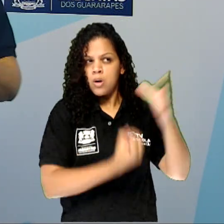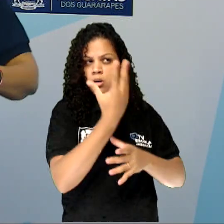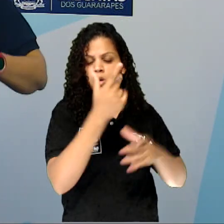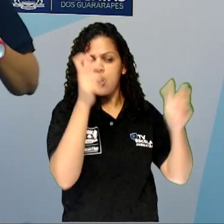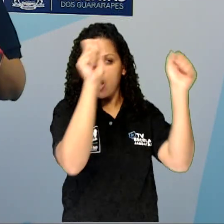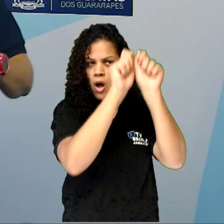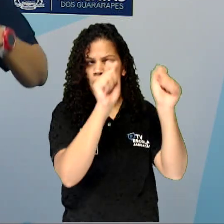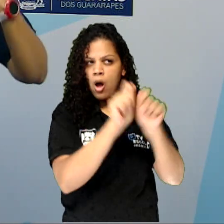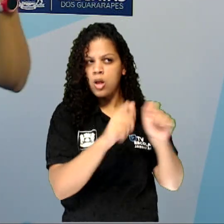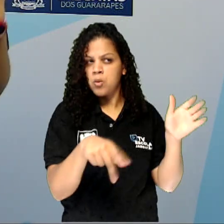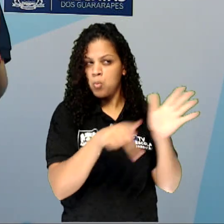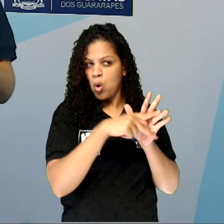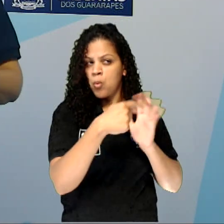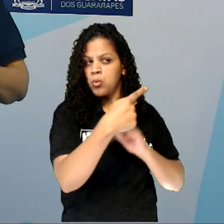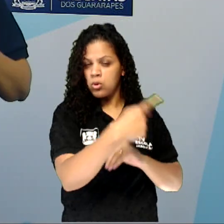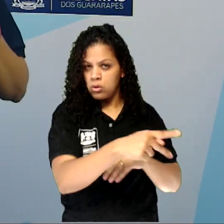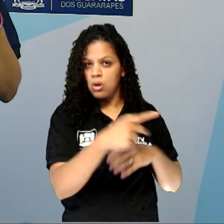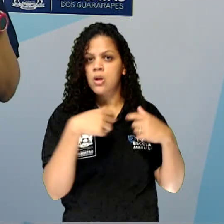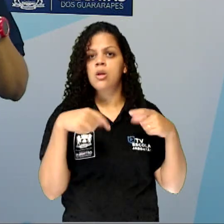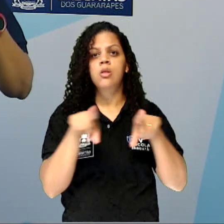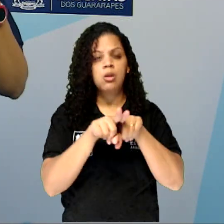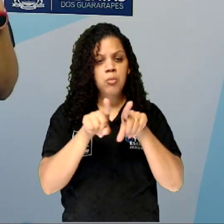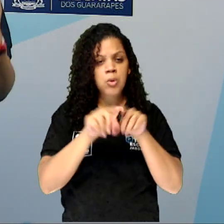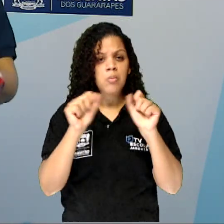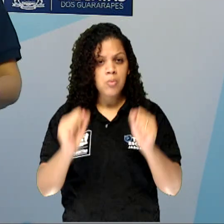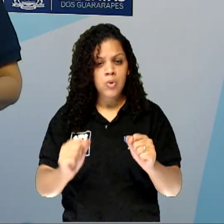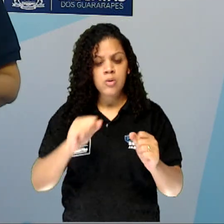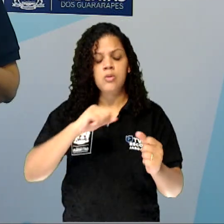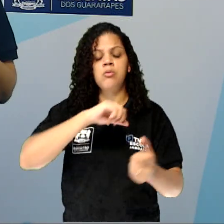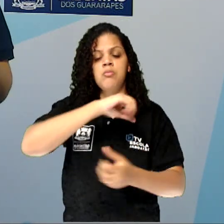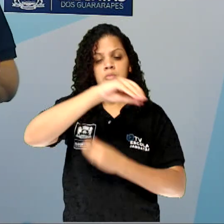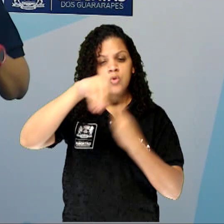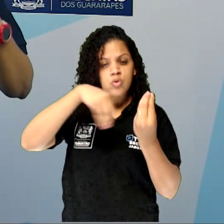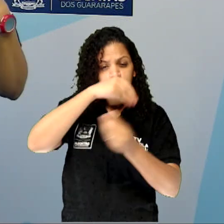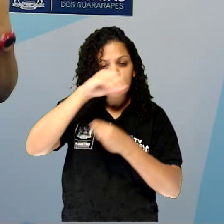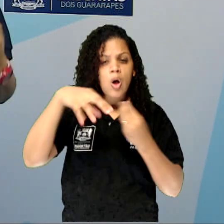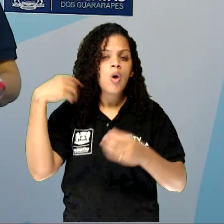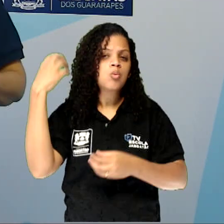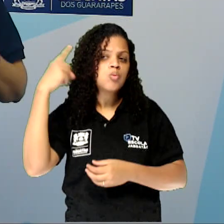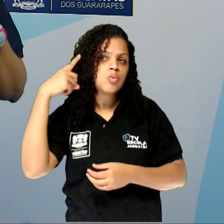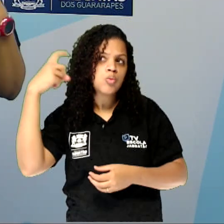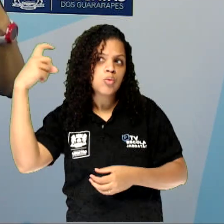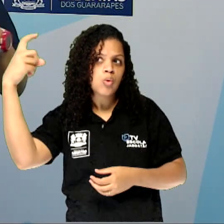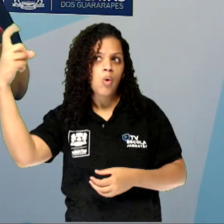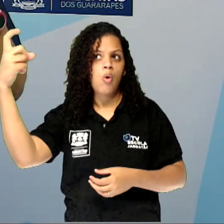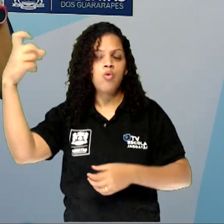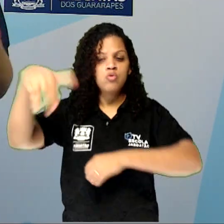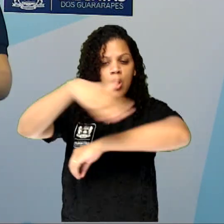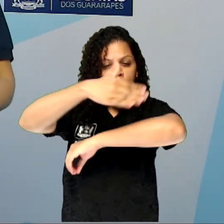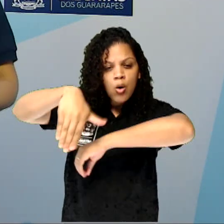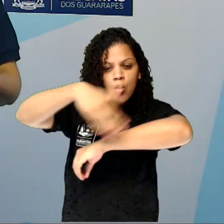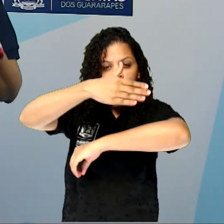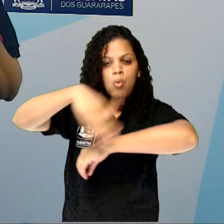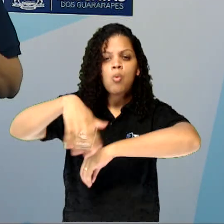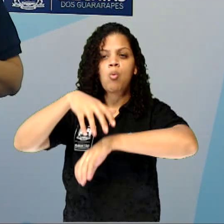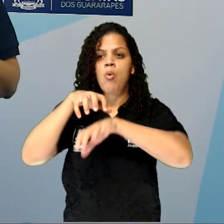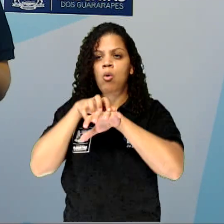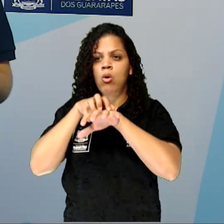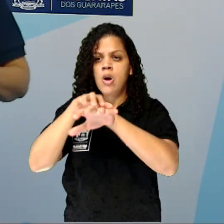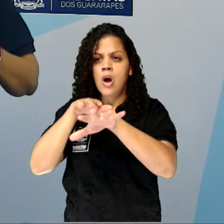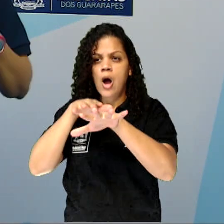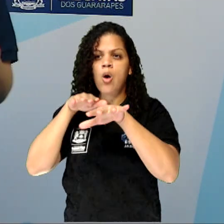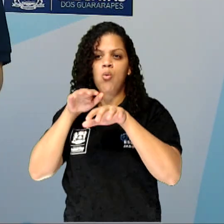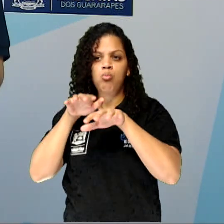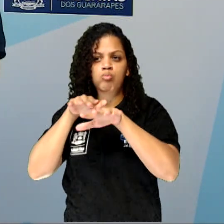também vai misturar, além dos sons que eu falei, assim, pode ser os sons da rua, né, por exemplo, do carro do ovo, de carro freando,